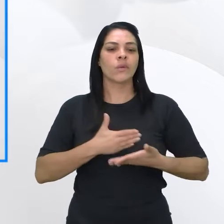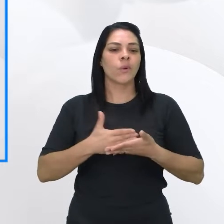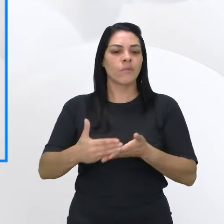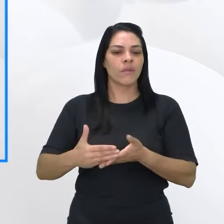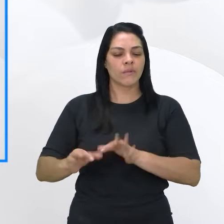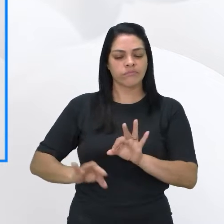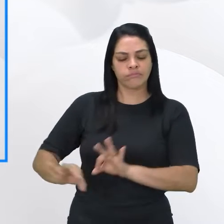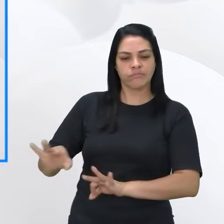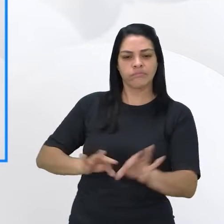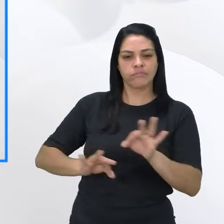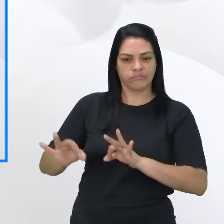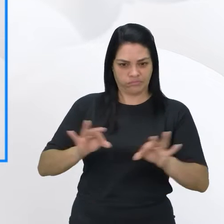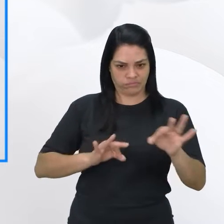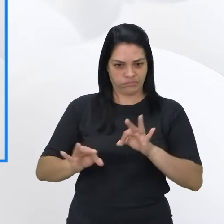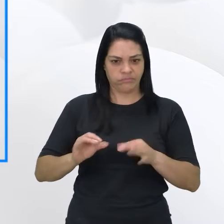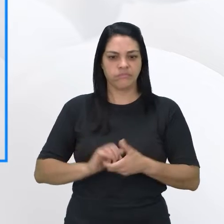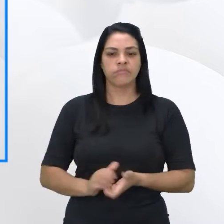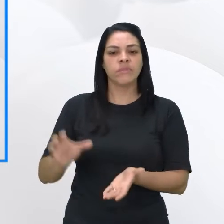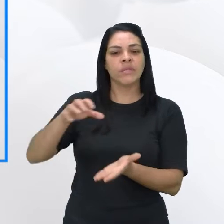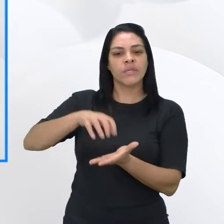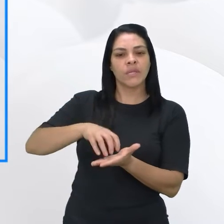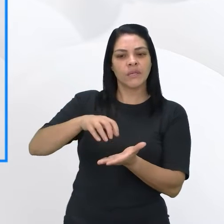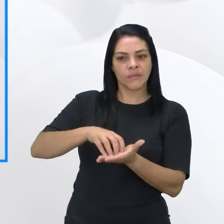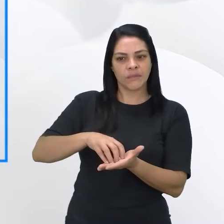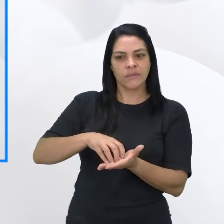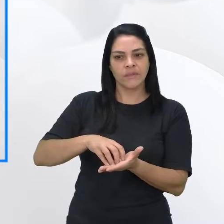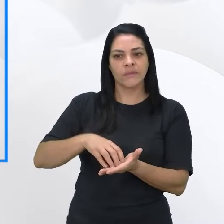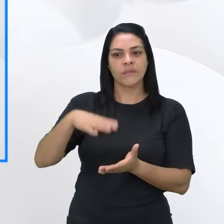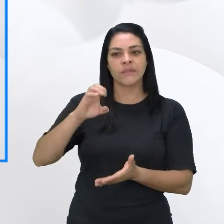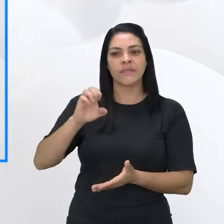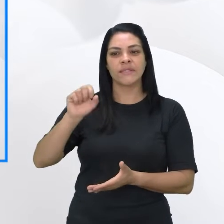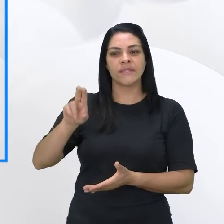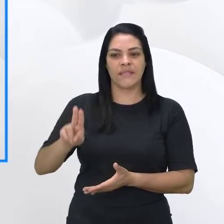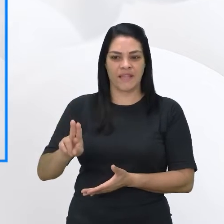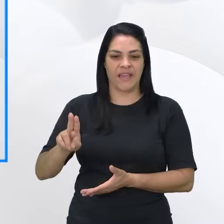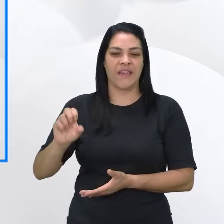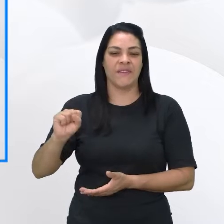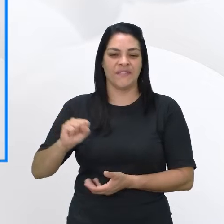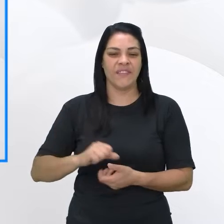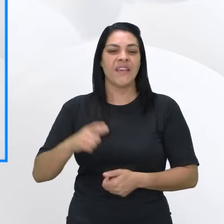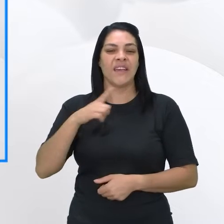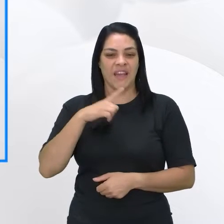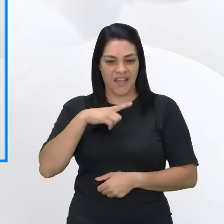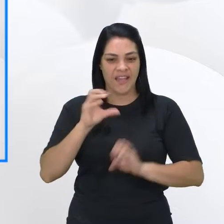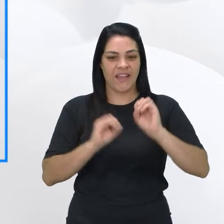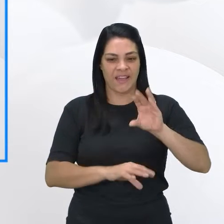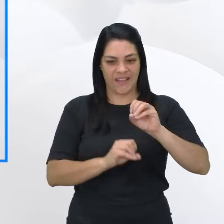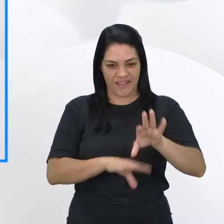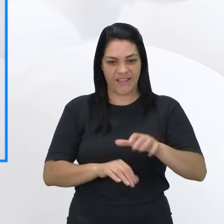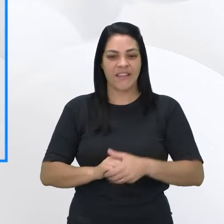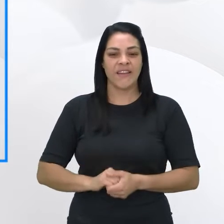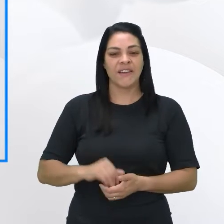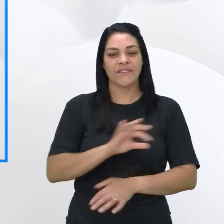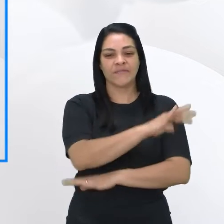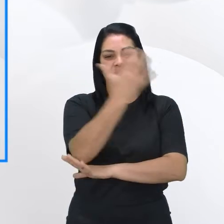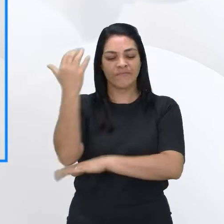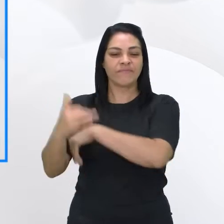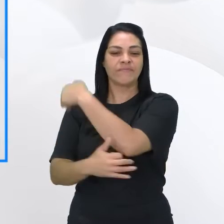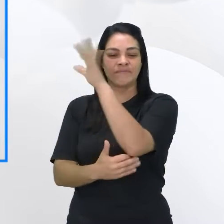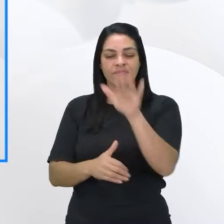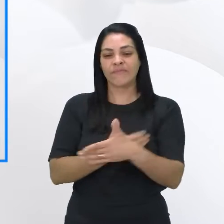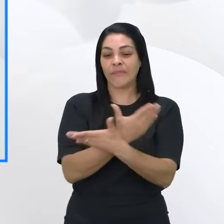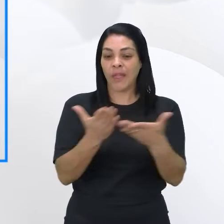pelos centros de educação ambiental, pelos CEUs, Centros Educacionais Unificados, né? Nós iniciamos